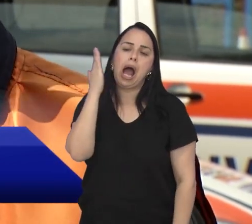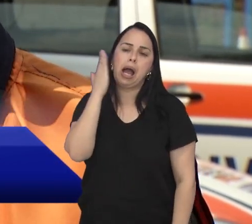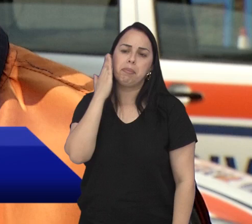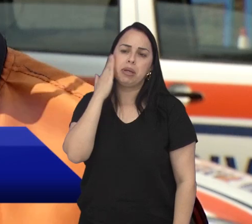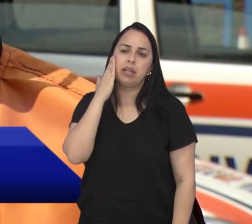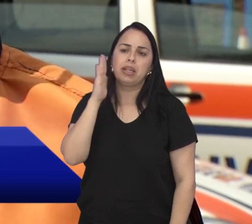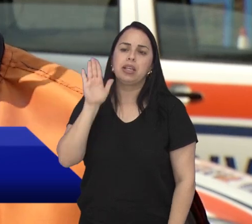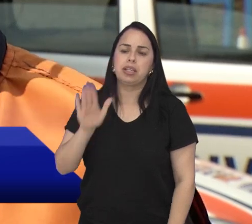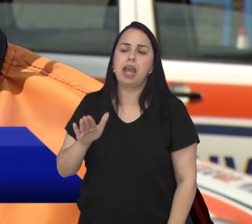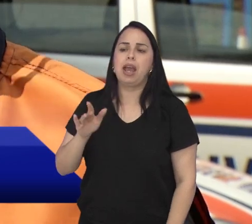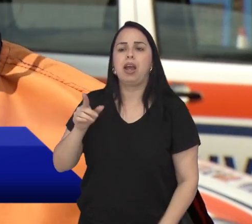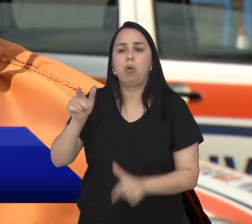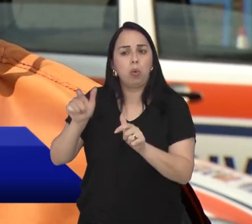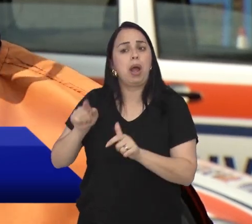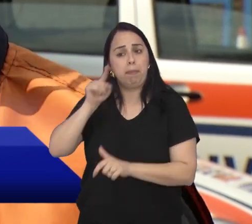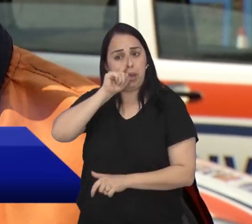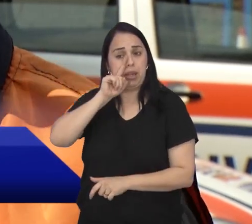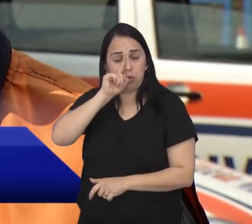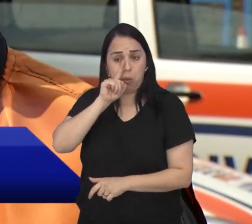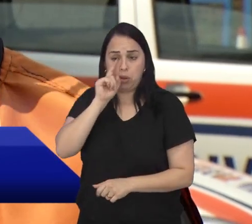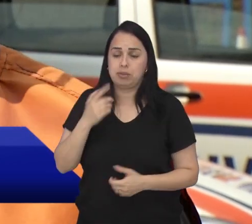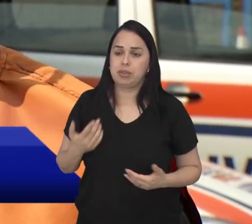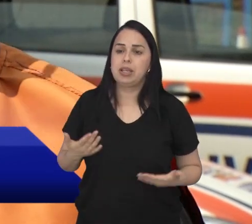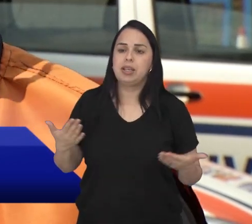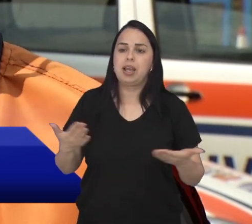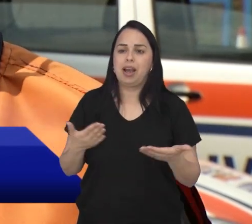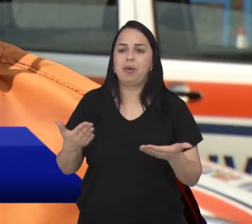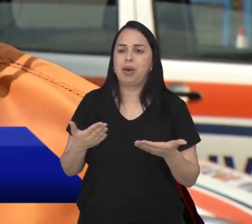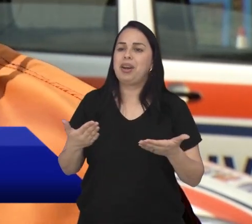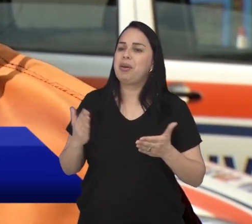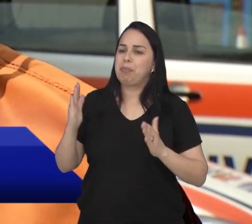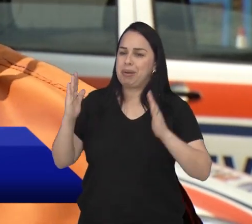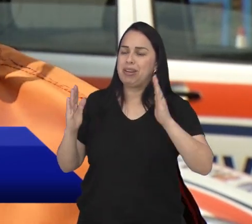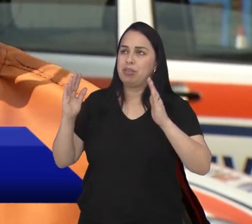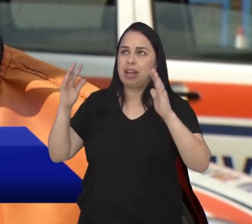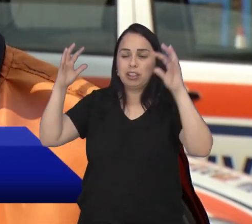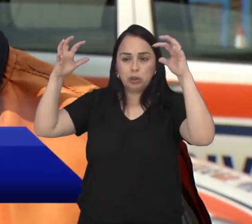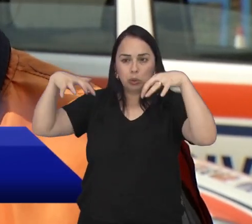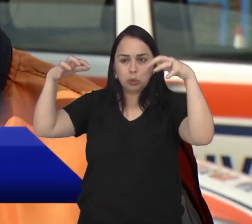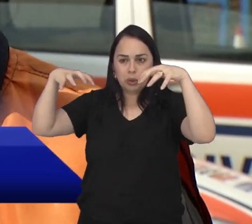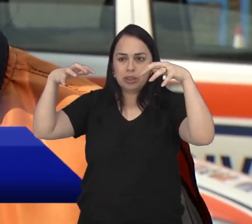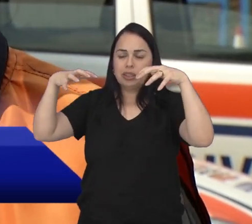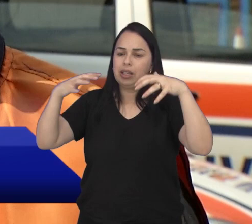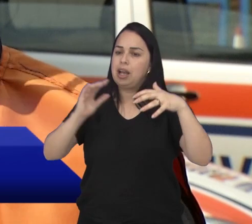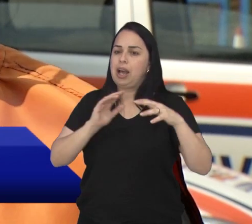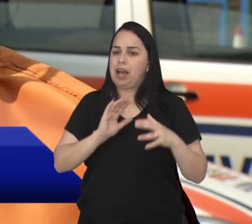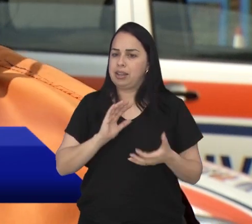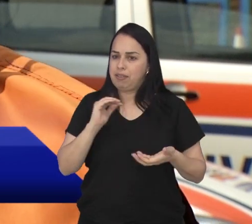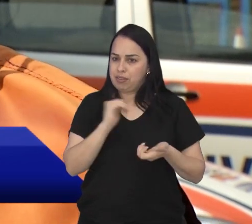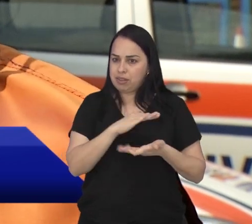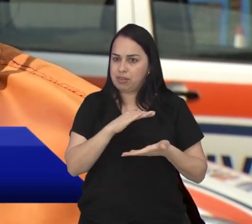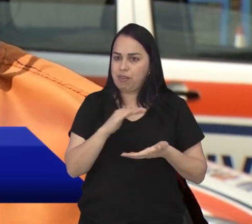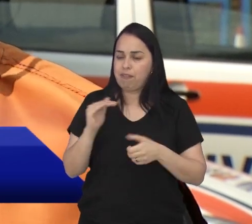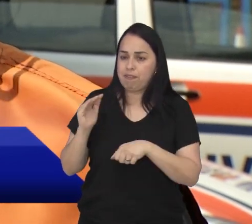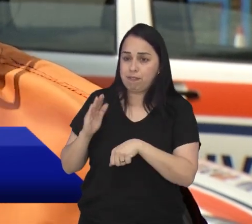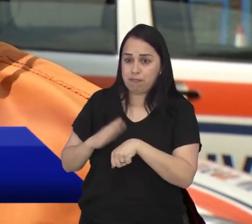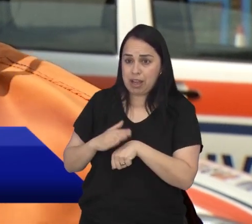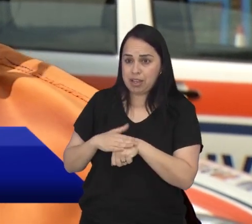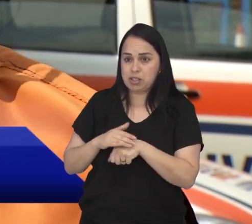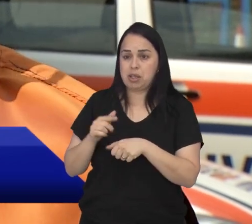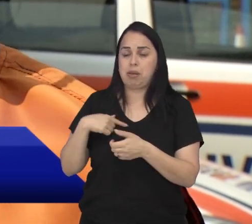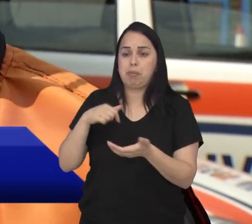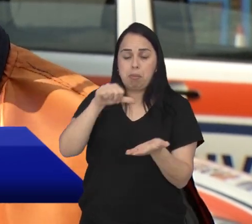né, que convivem com esses riscos. E agora está chegando então o período da chuva. A Defesa Civil faz, então, além